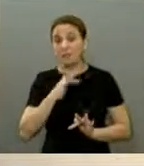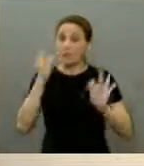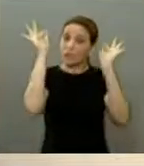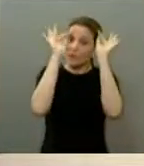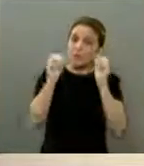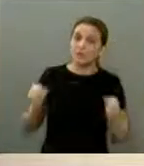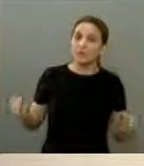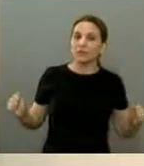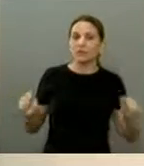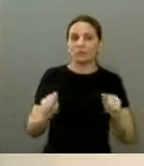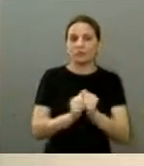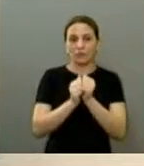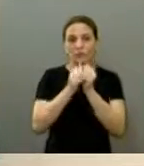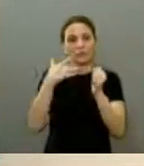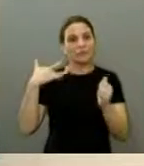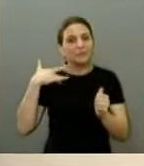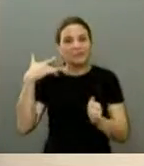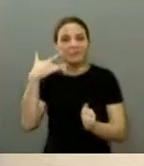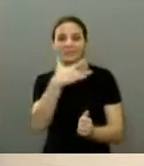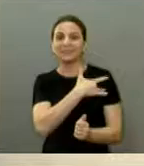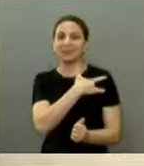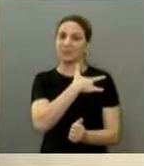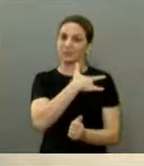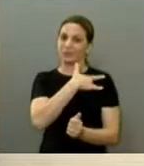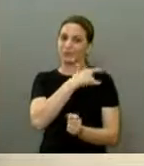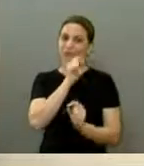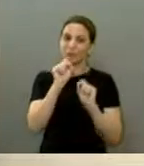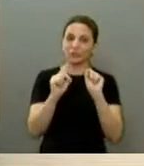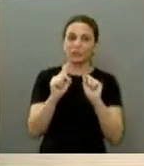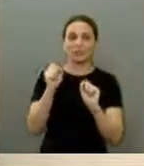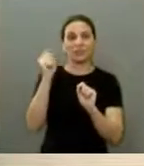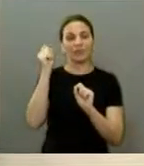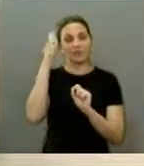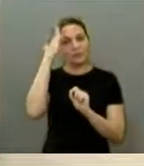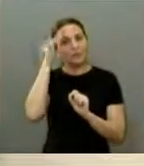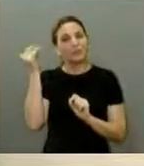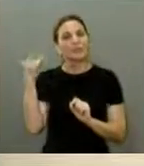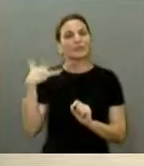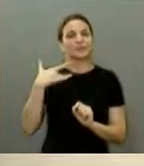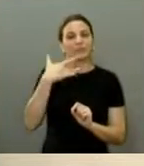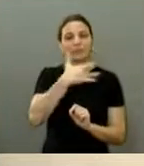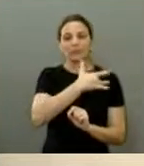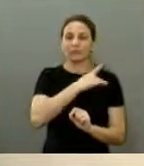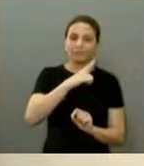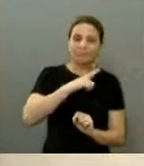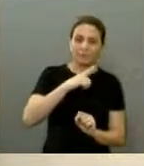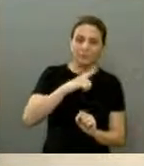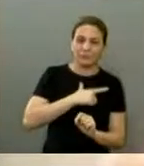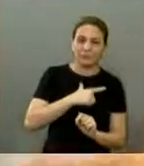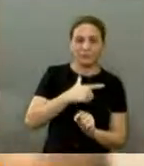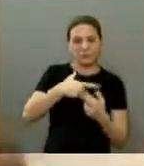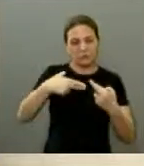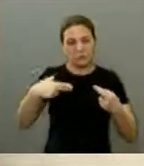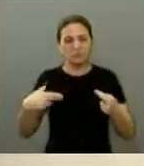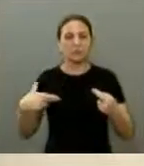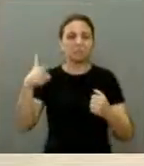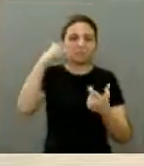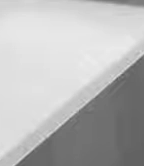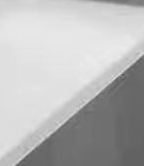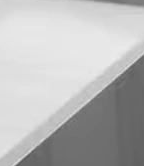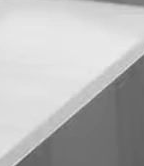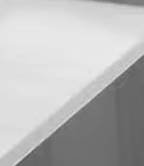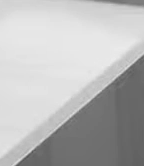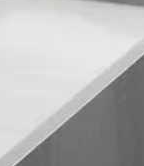Novo, tudo isso com muita saúde. Porque eu sei que a gente tendo saúde, o resto a gente corre atrás.